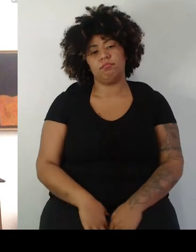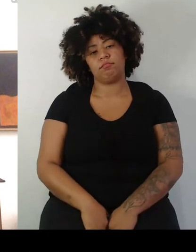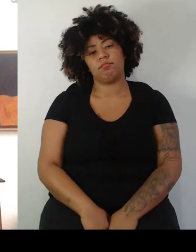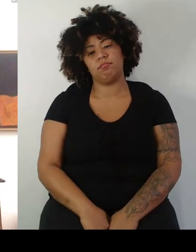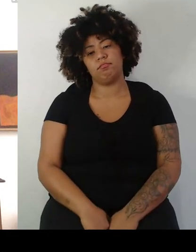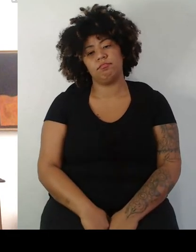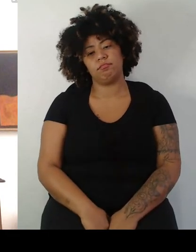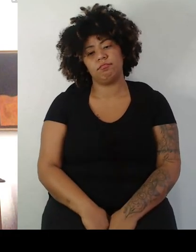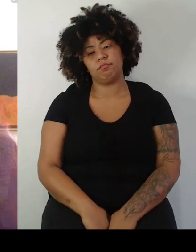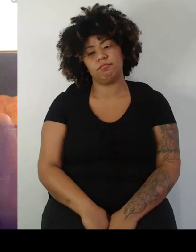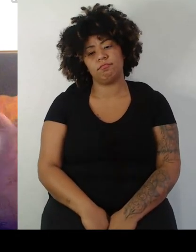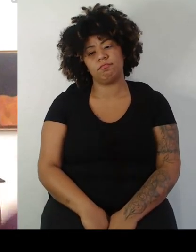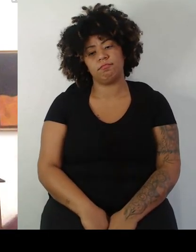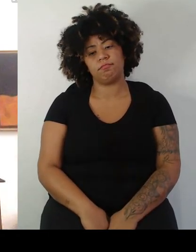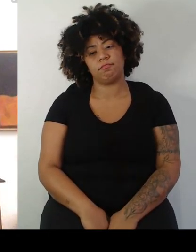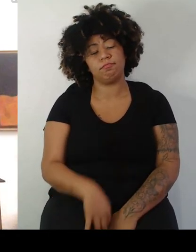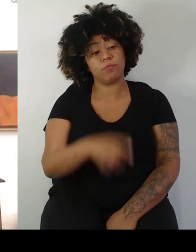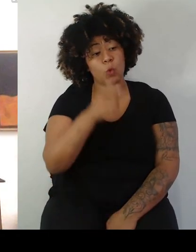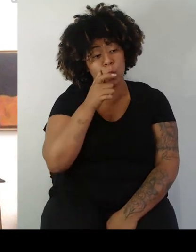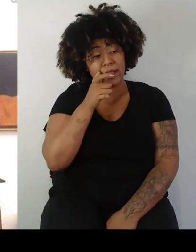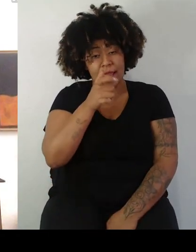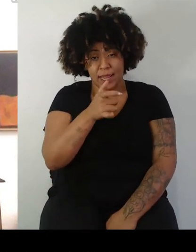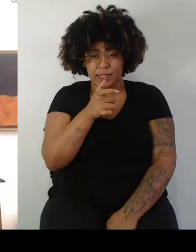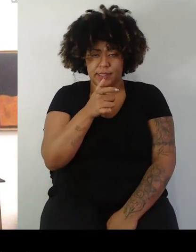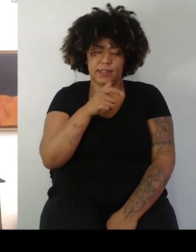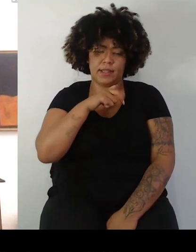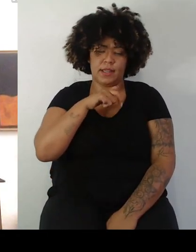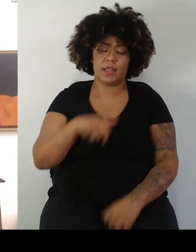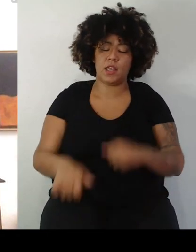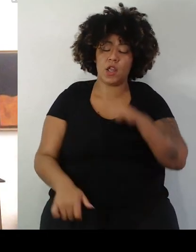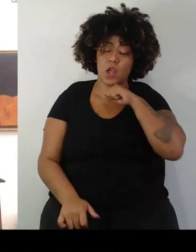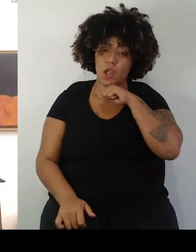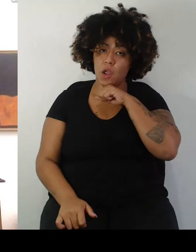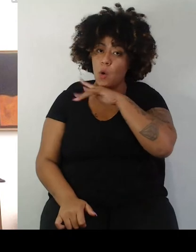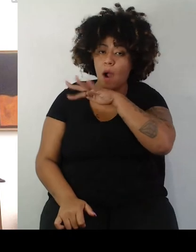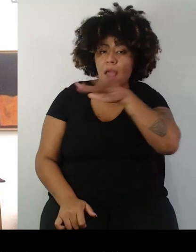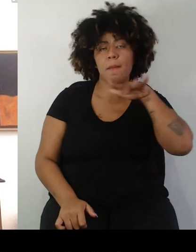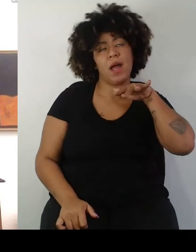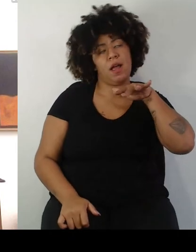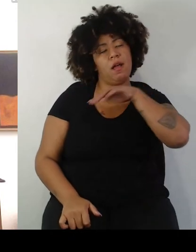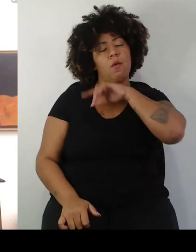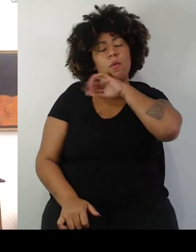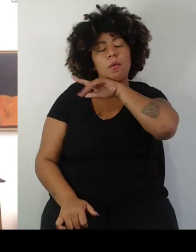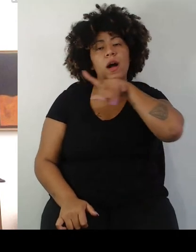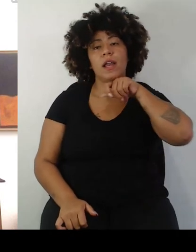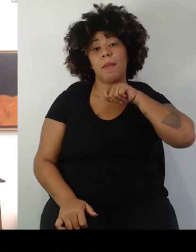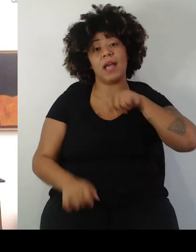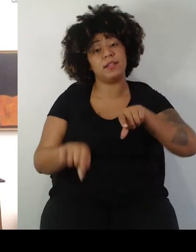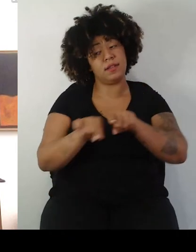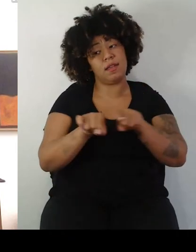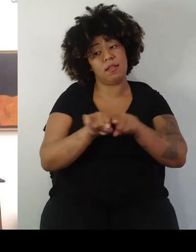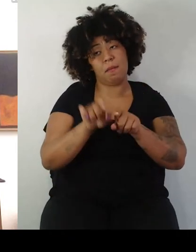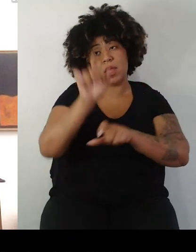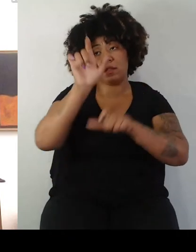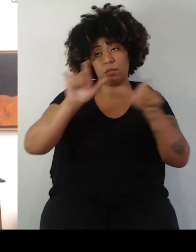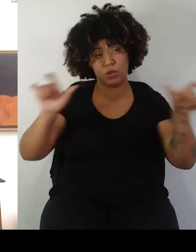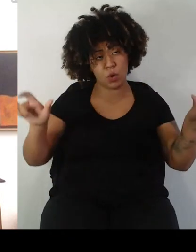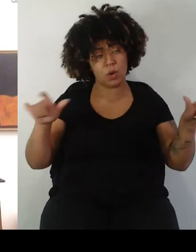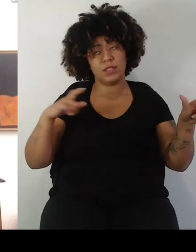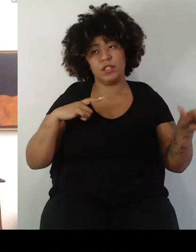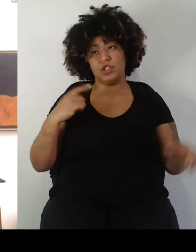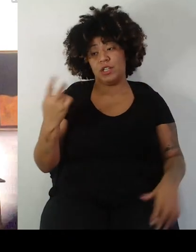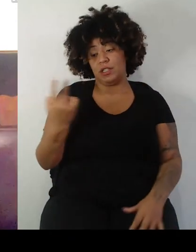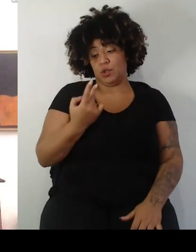e o seu interesse em animais e em séries humanos eram interesse que trazia esses dois âmbitos muito